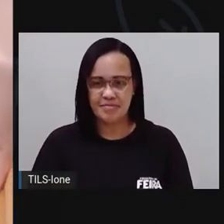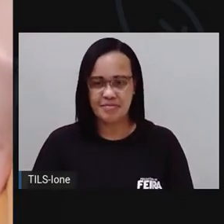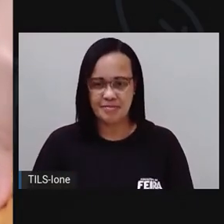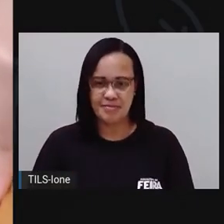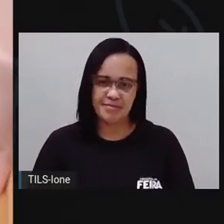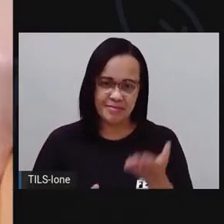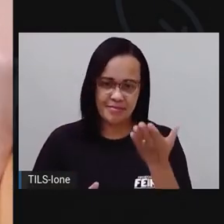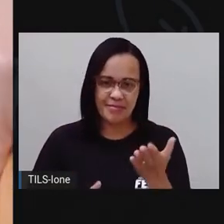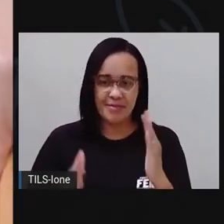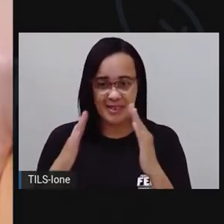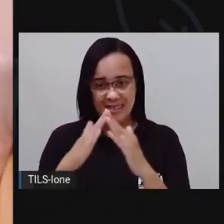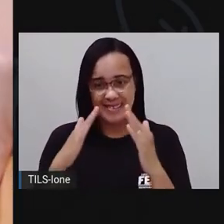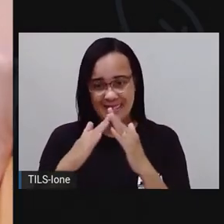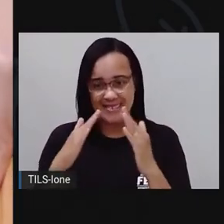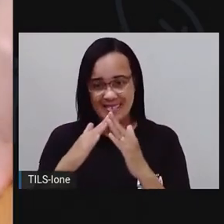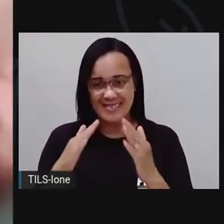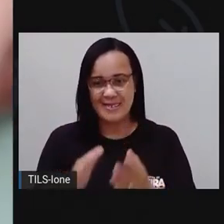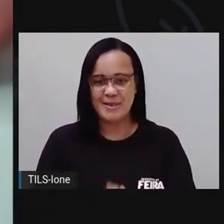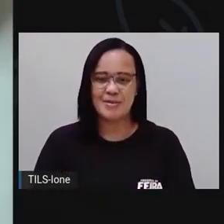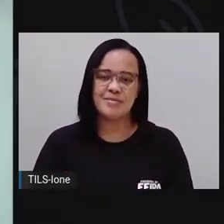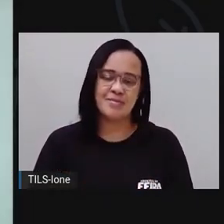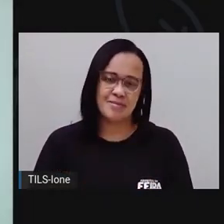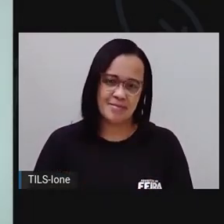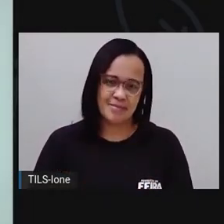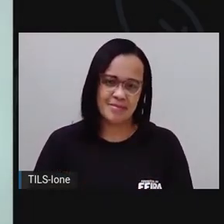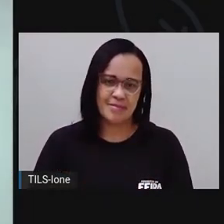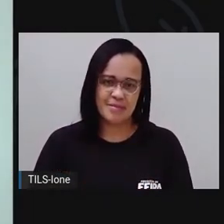sua casa, certo?